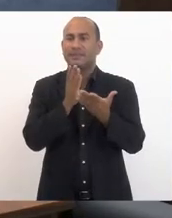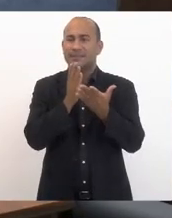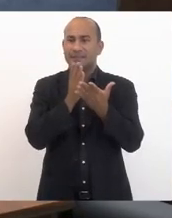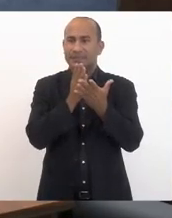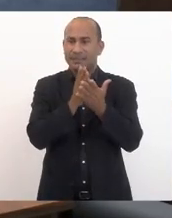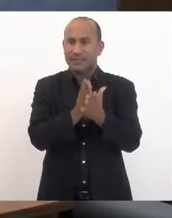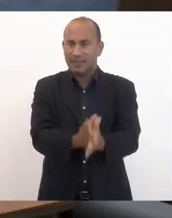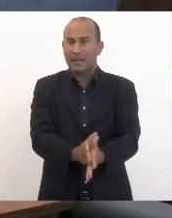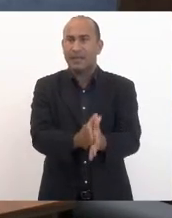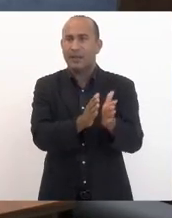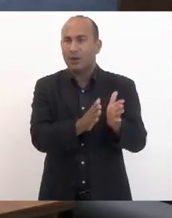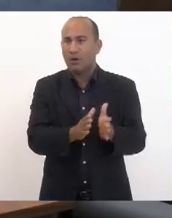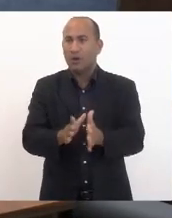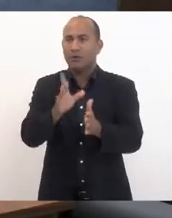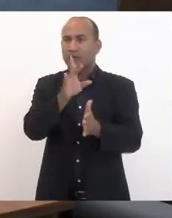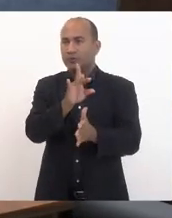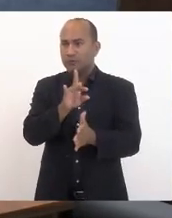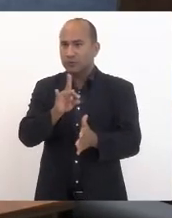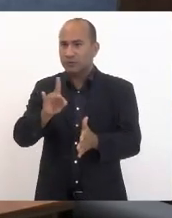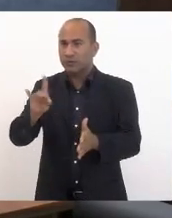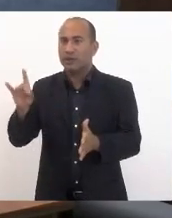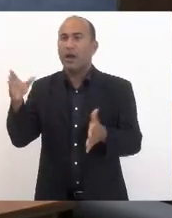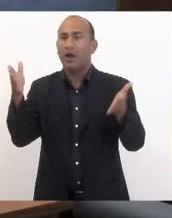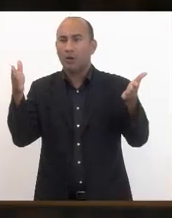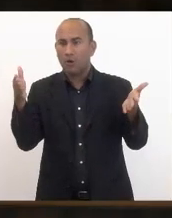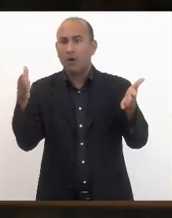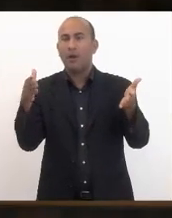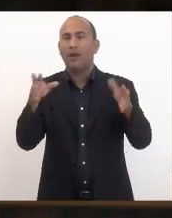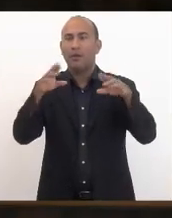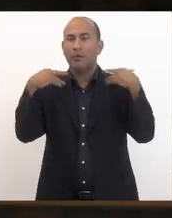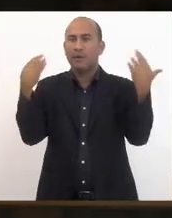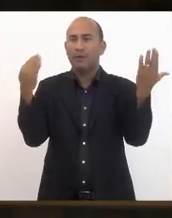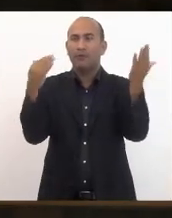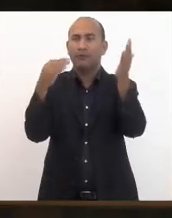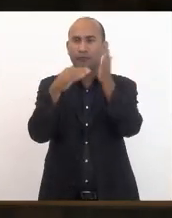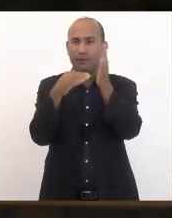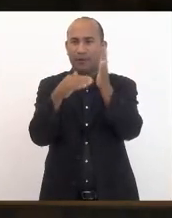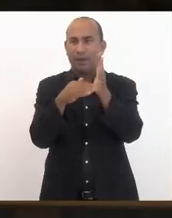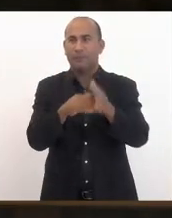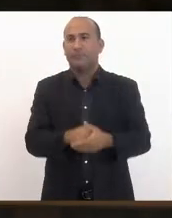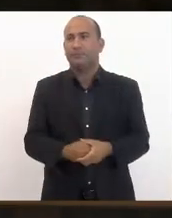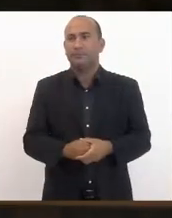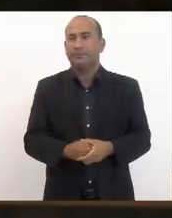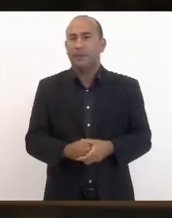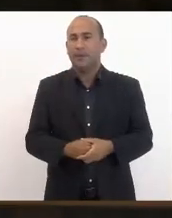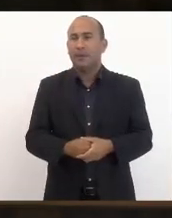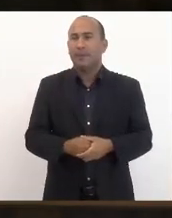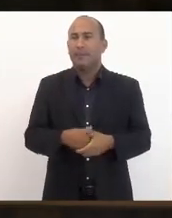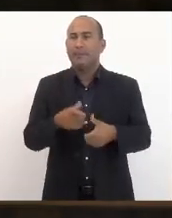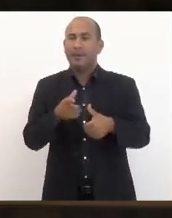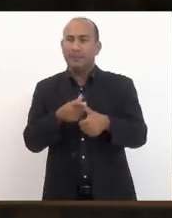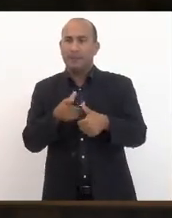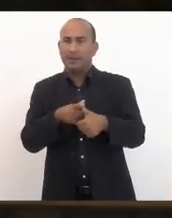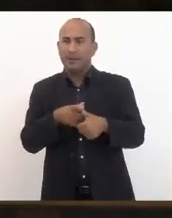Encerrada a ordem do dia, passa-se ao expediente final. Primeiro